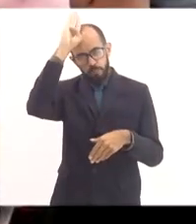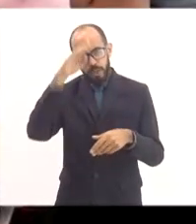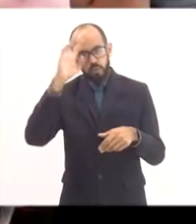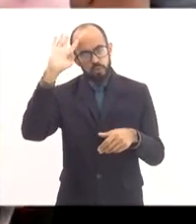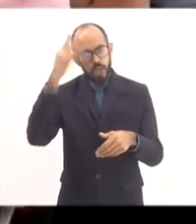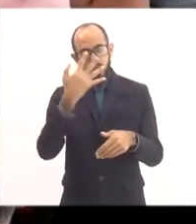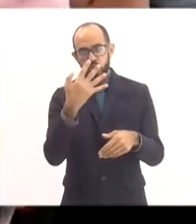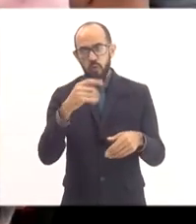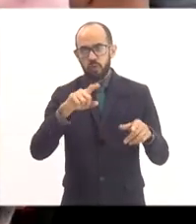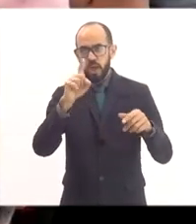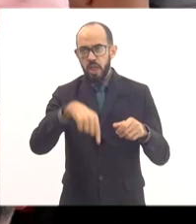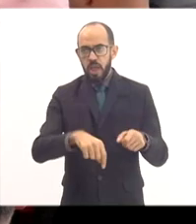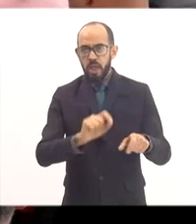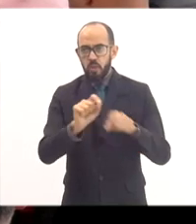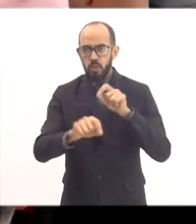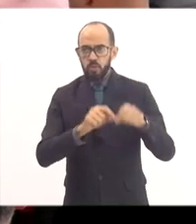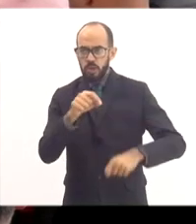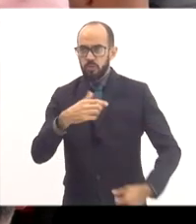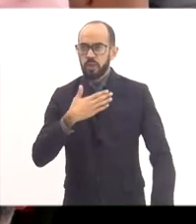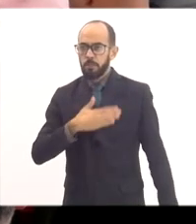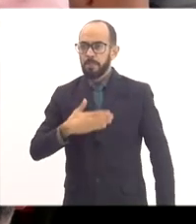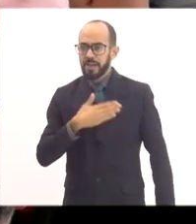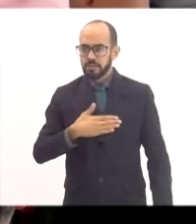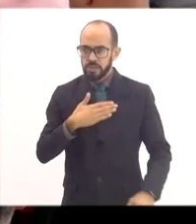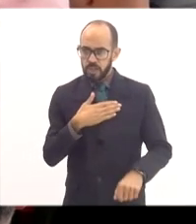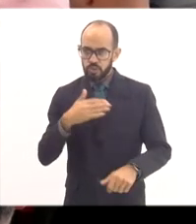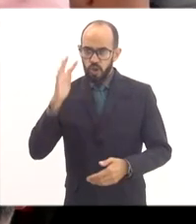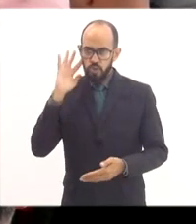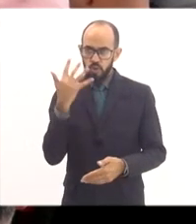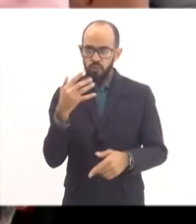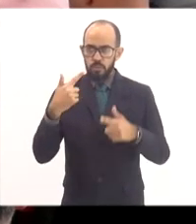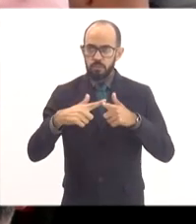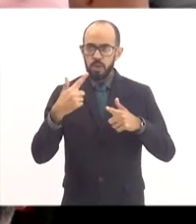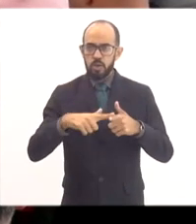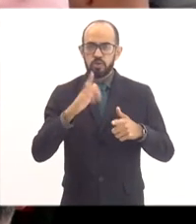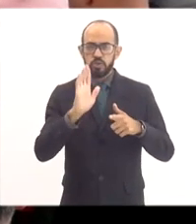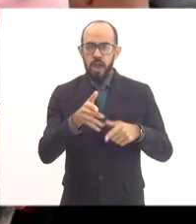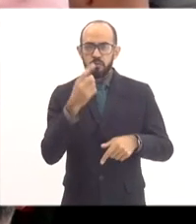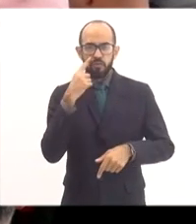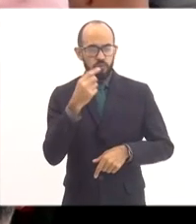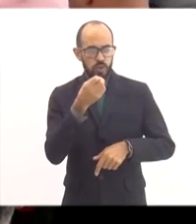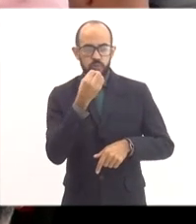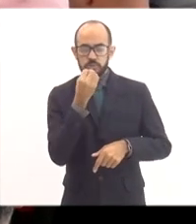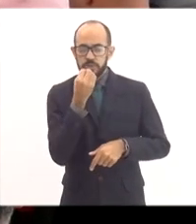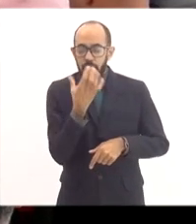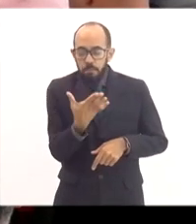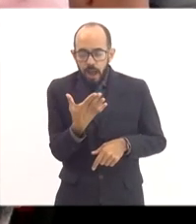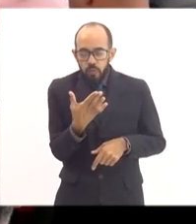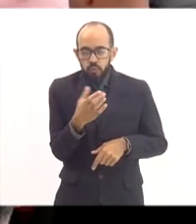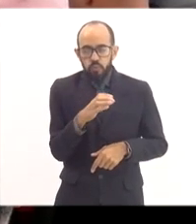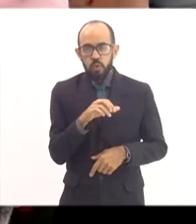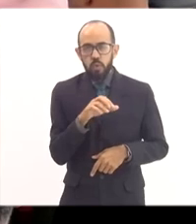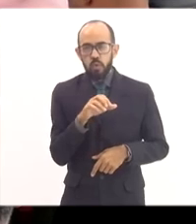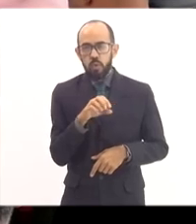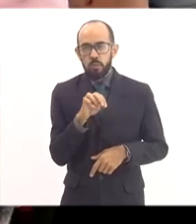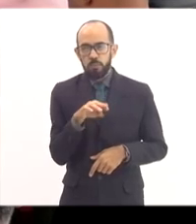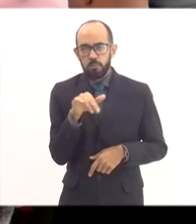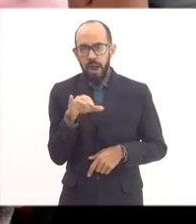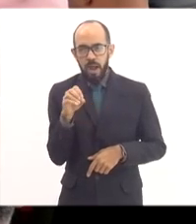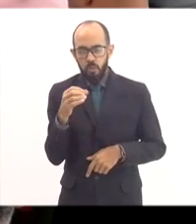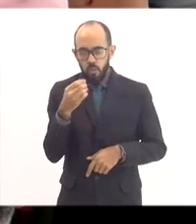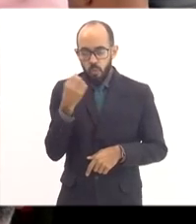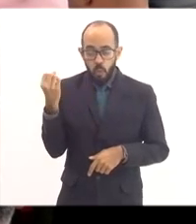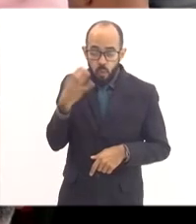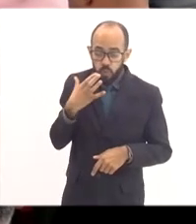é um dos casos que o Corpo de Bombeiros vai ter mais prazer de resolver, porque eu já vi o mesmo desabafo que o Coronel Marco falou aqui no meu ouvido agora, eu já ouvi